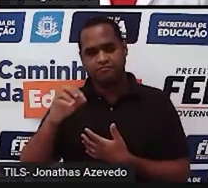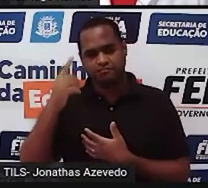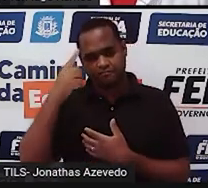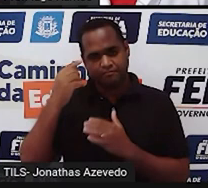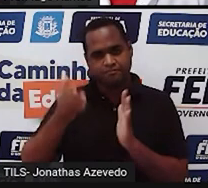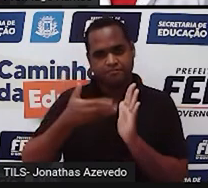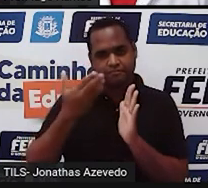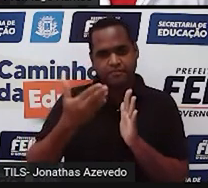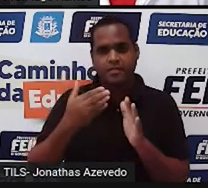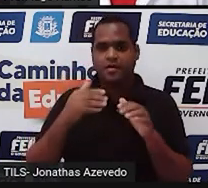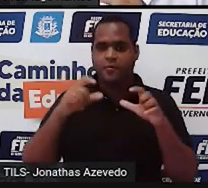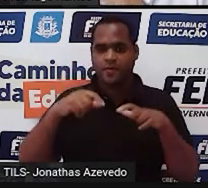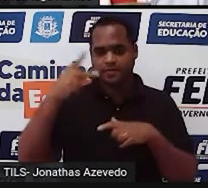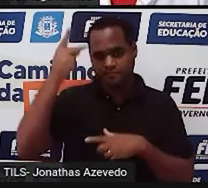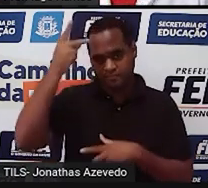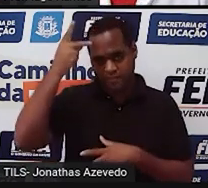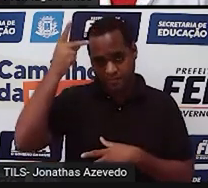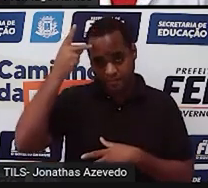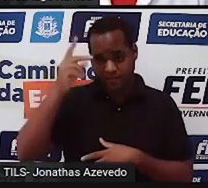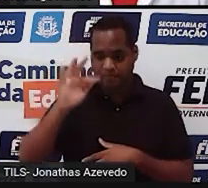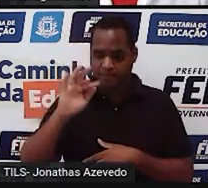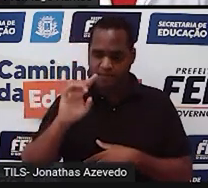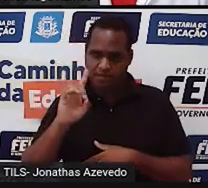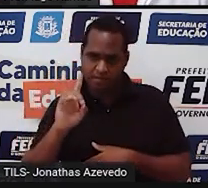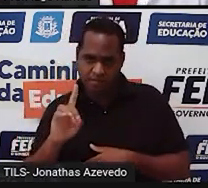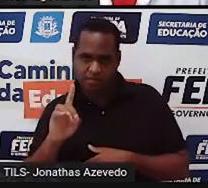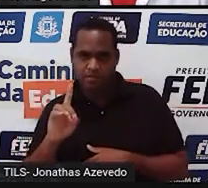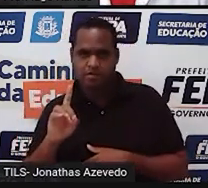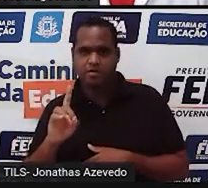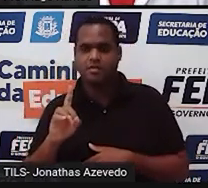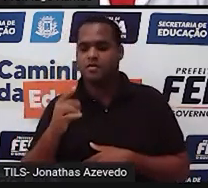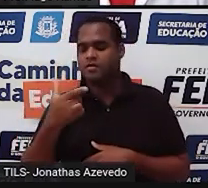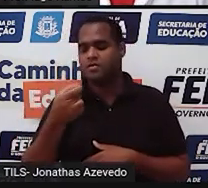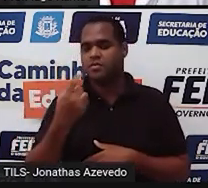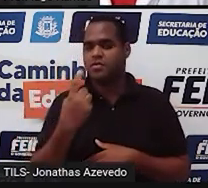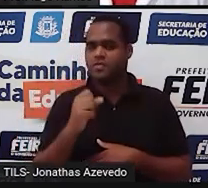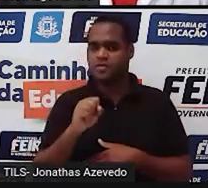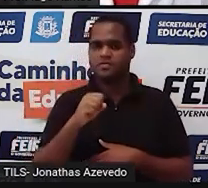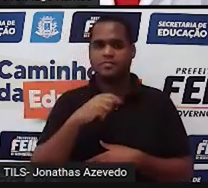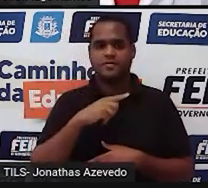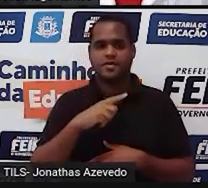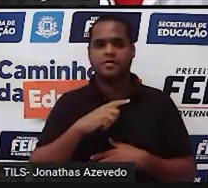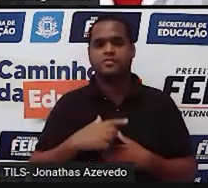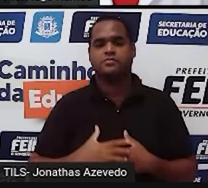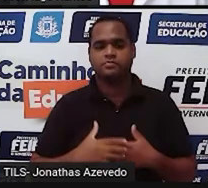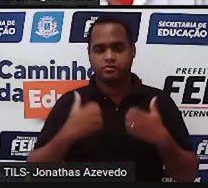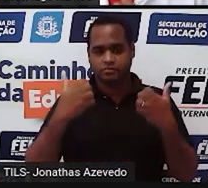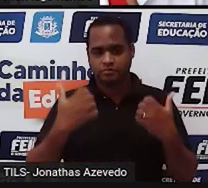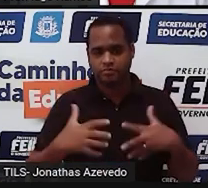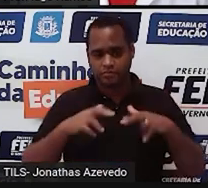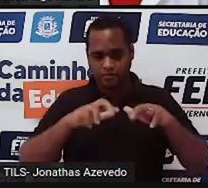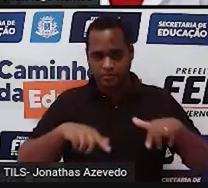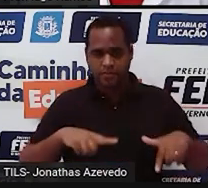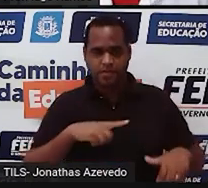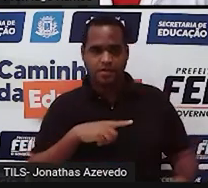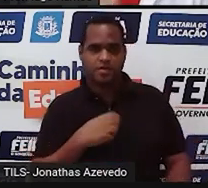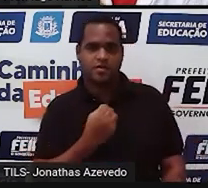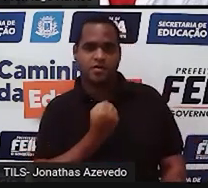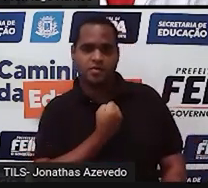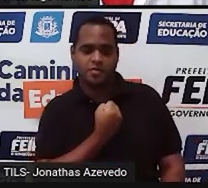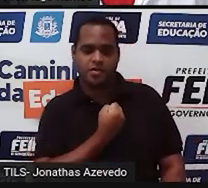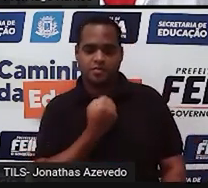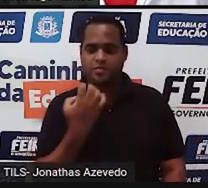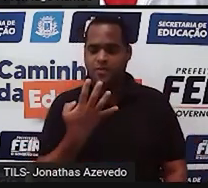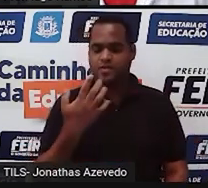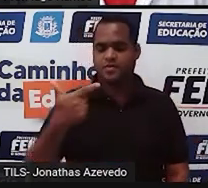sua primeira edição em São Paulo na Editora FTD no ano de 2018 tá E essa situação Zinha a gente trouxe para a aula